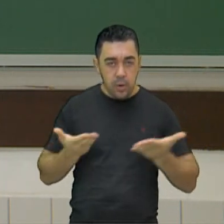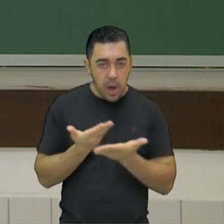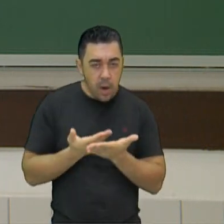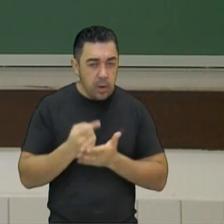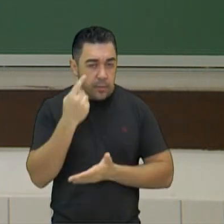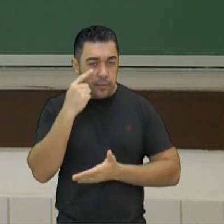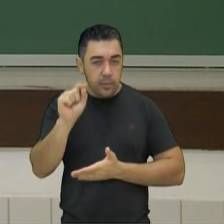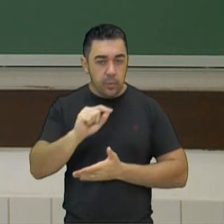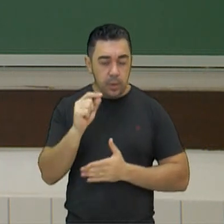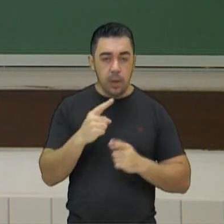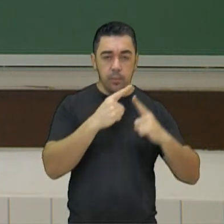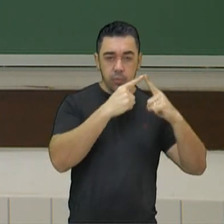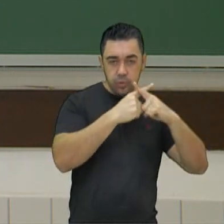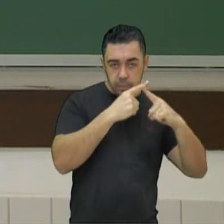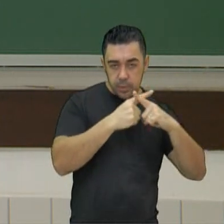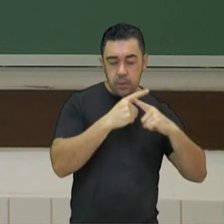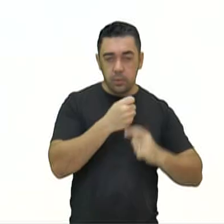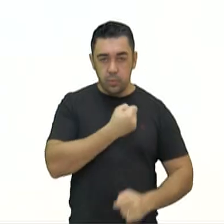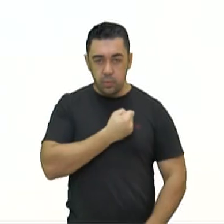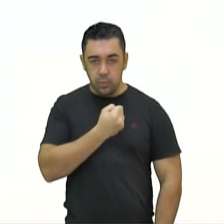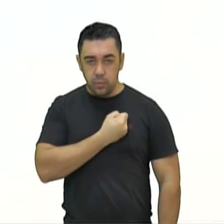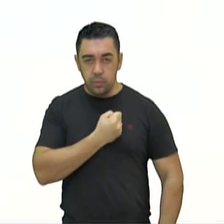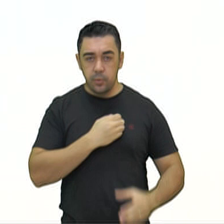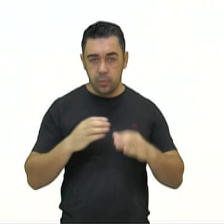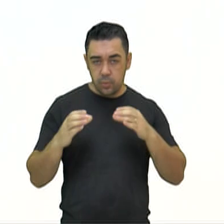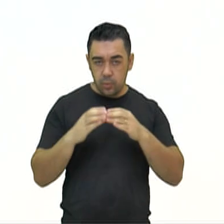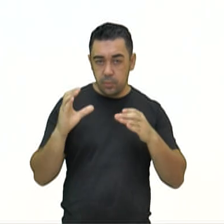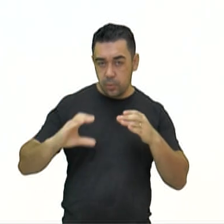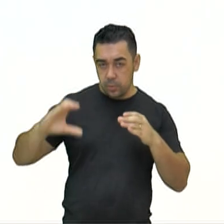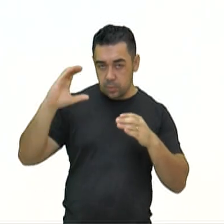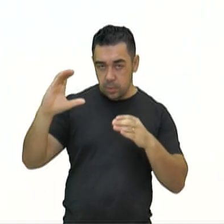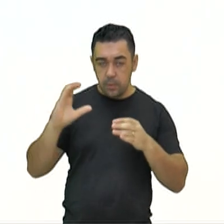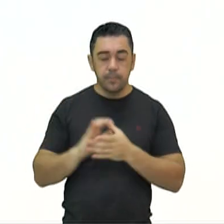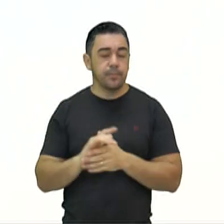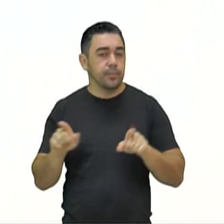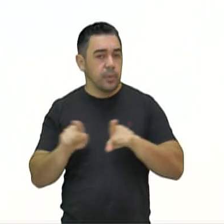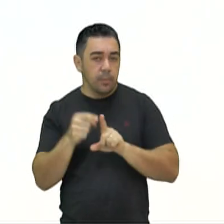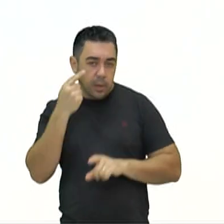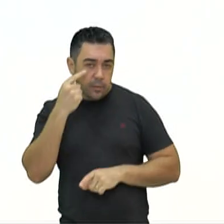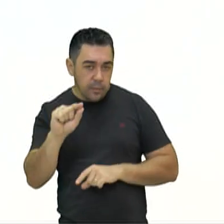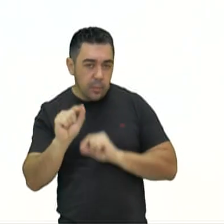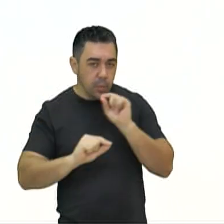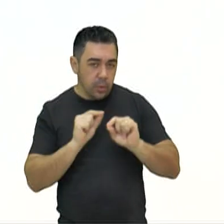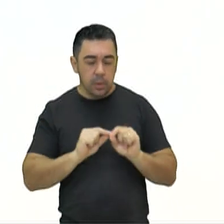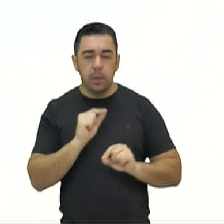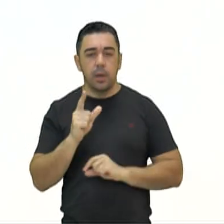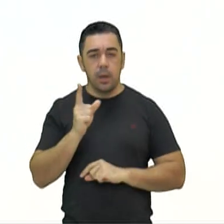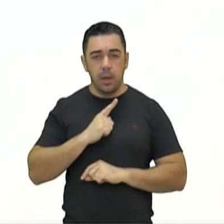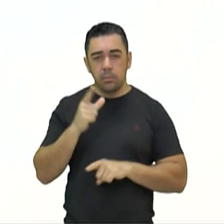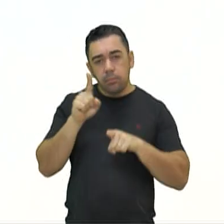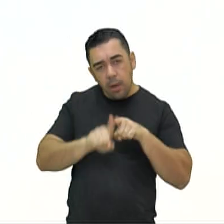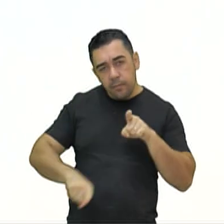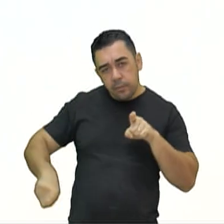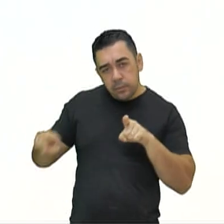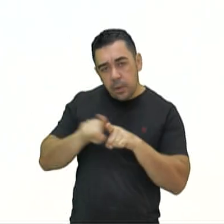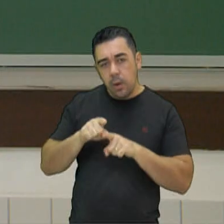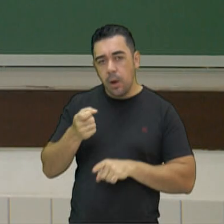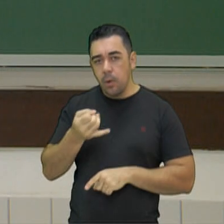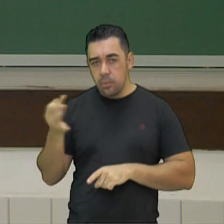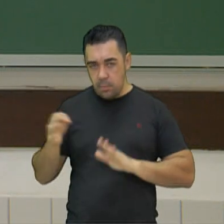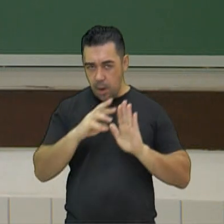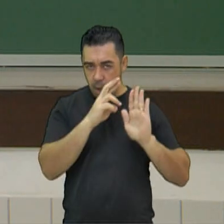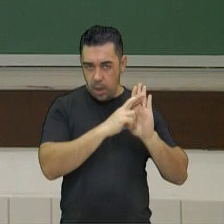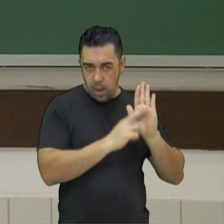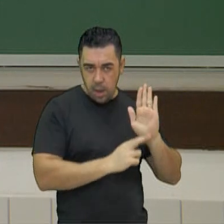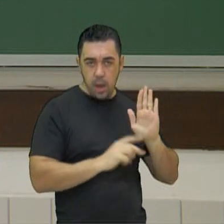hoje a multiplicação entre números complexos, nós vimos a revisão de algumas regras, né,